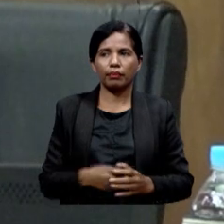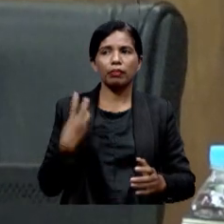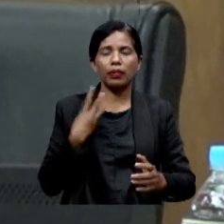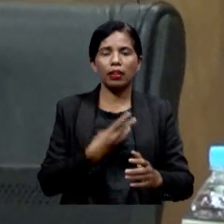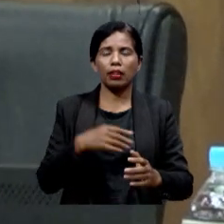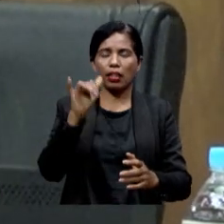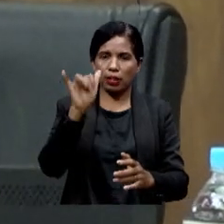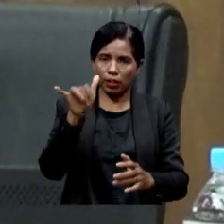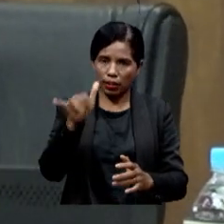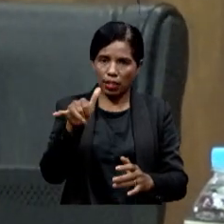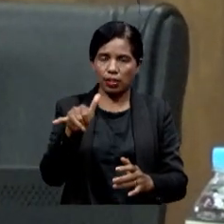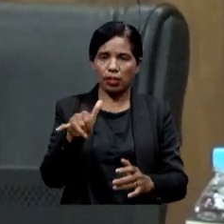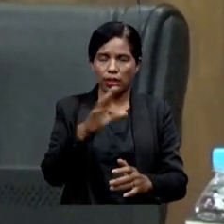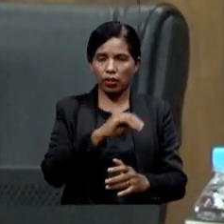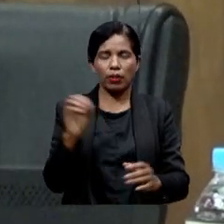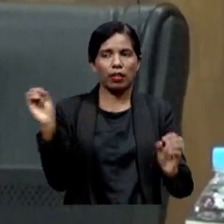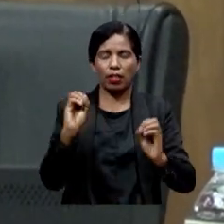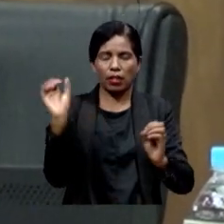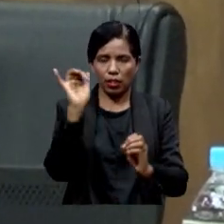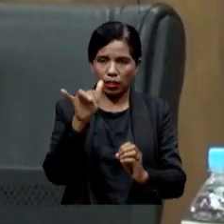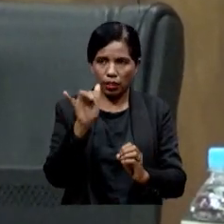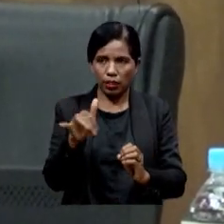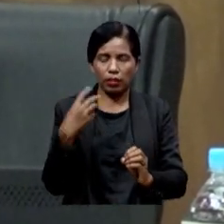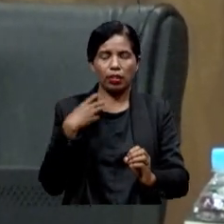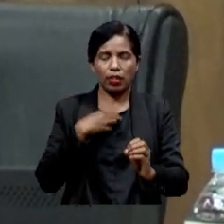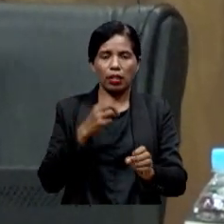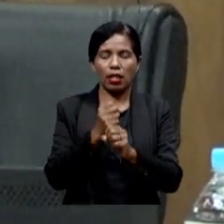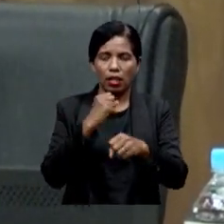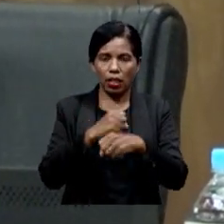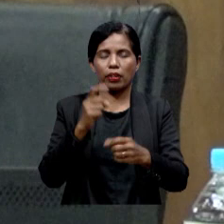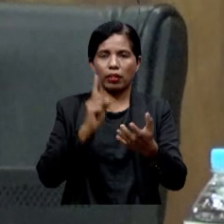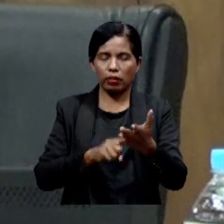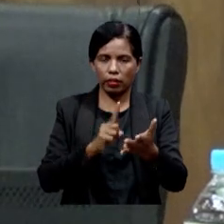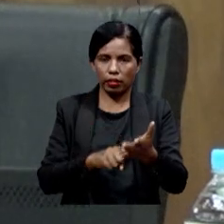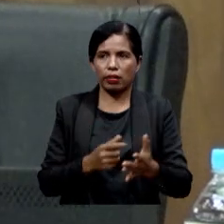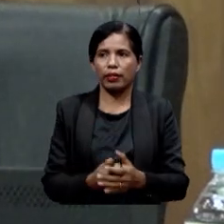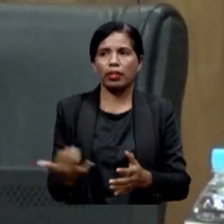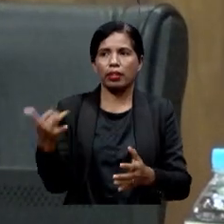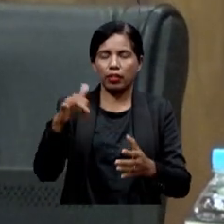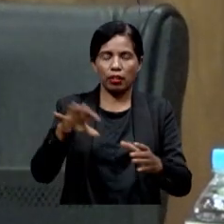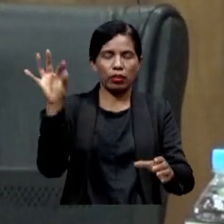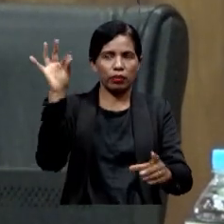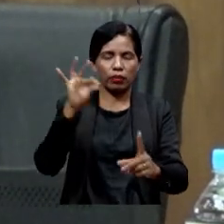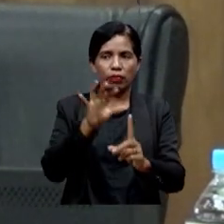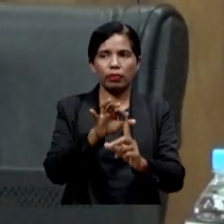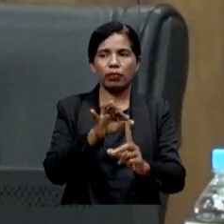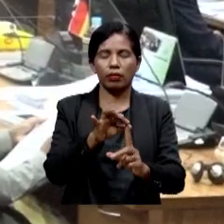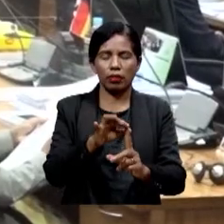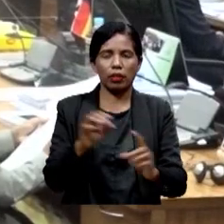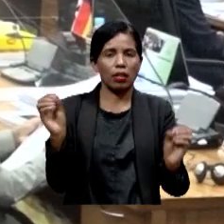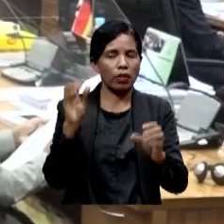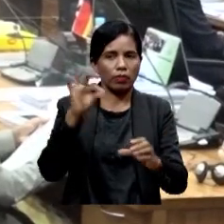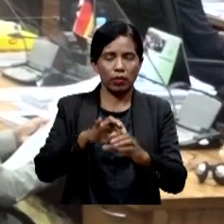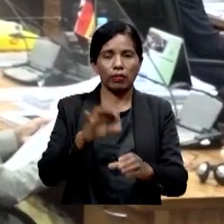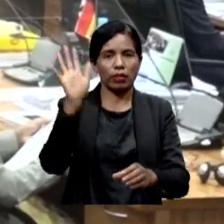lá aceita, a noite ela precisa de uma discussão, a não ser se ele deve votar contra, mas vai, continuar.